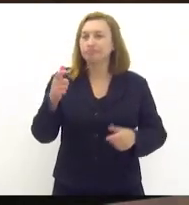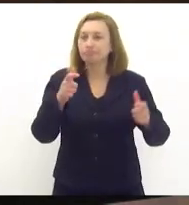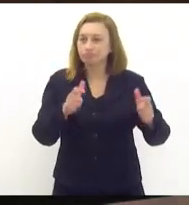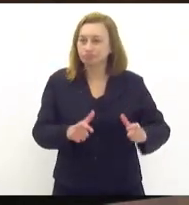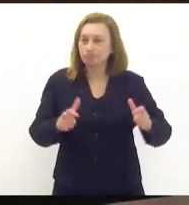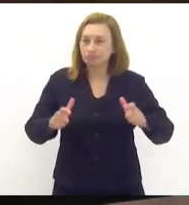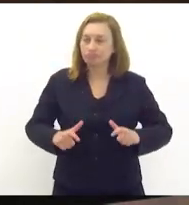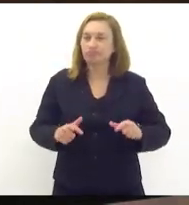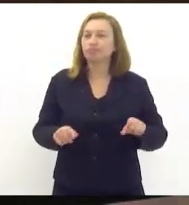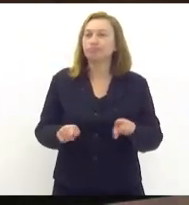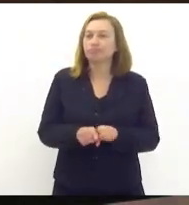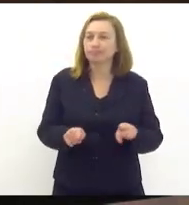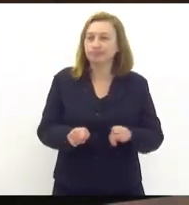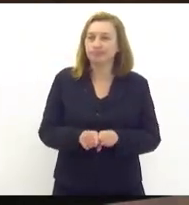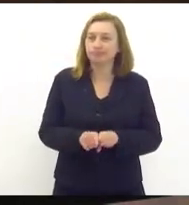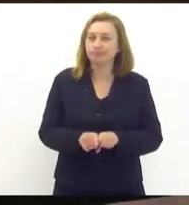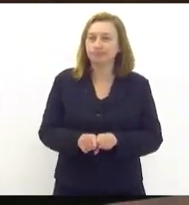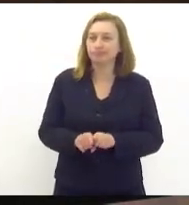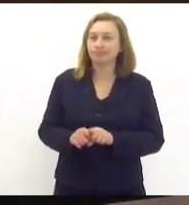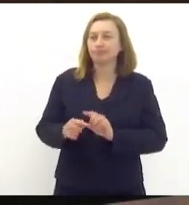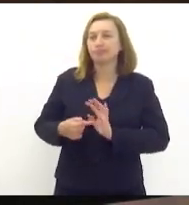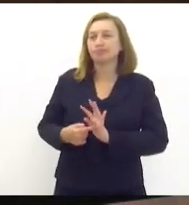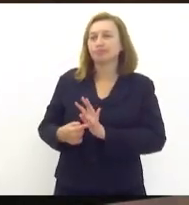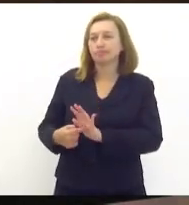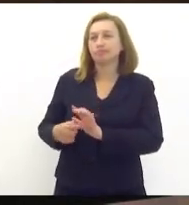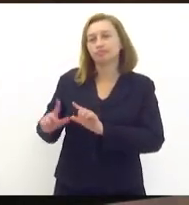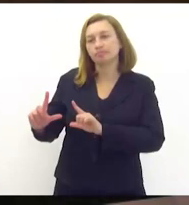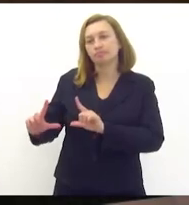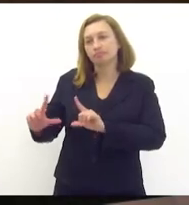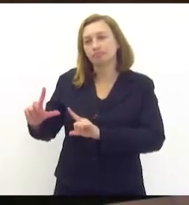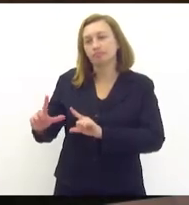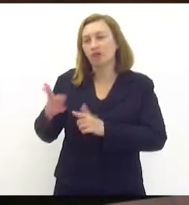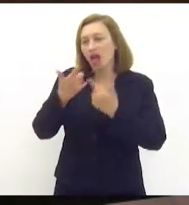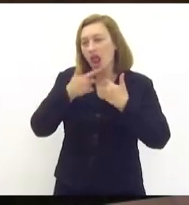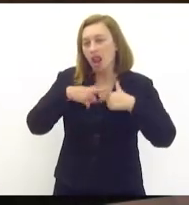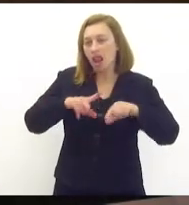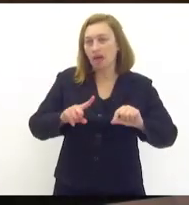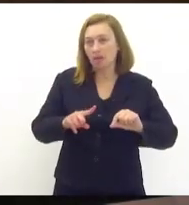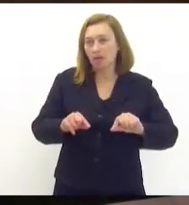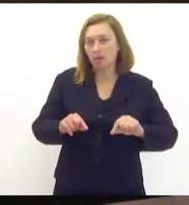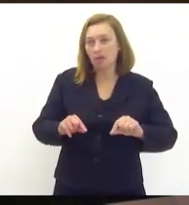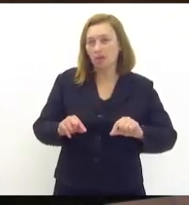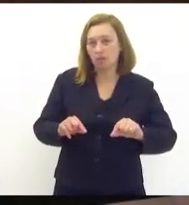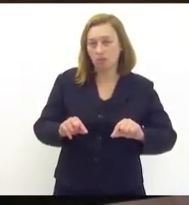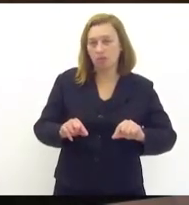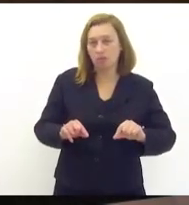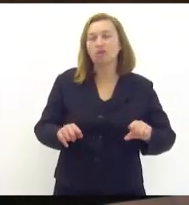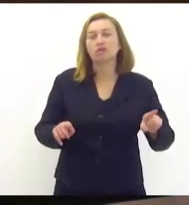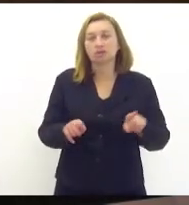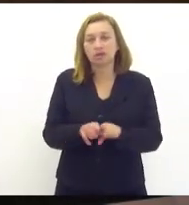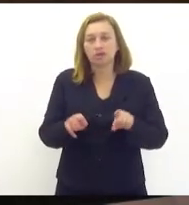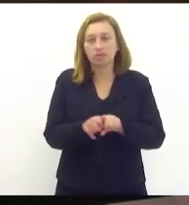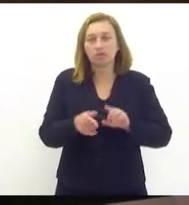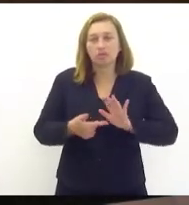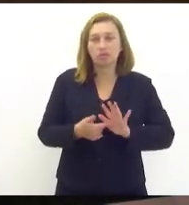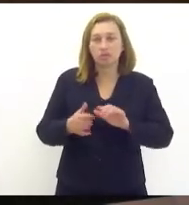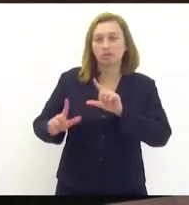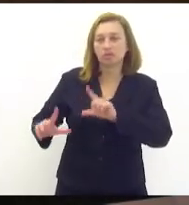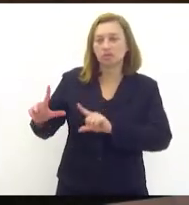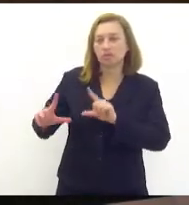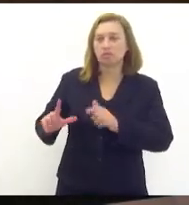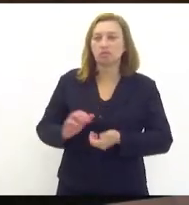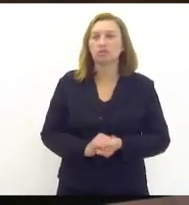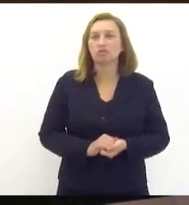tenham também exibição nas telas que a nossa língua a nossa forma de falar Tenha também exibição nas telas